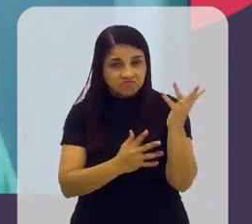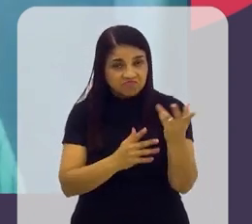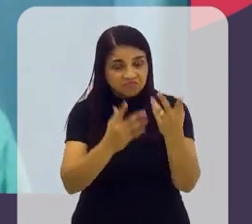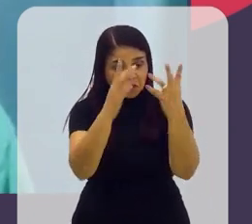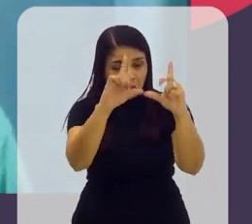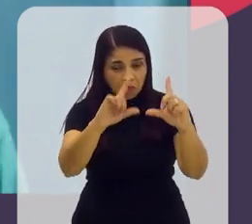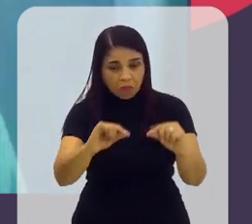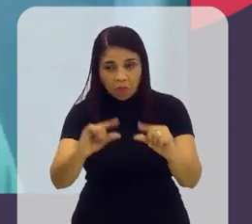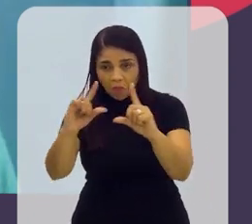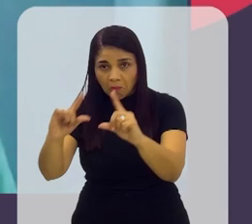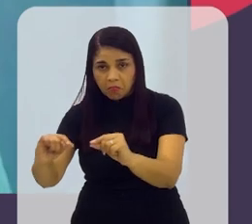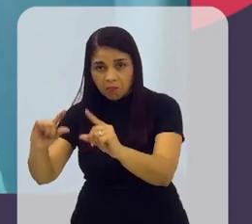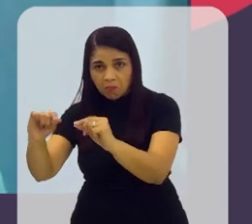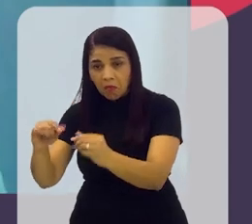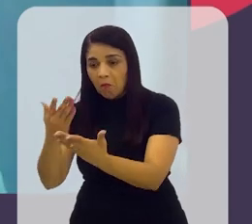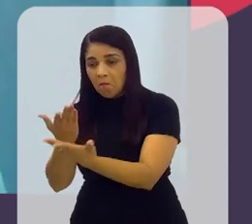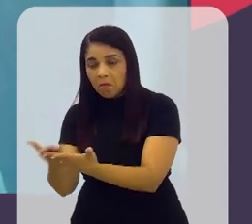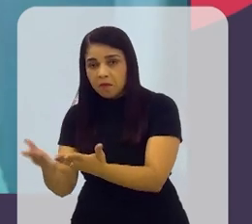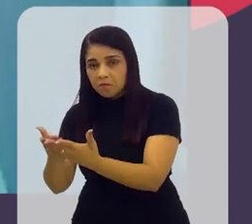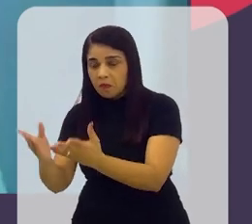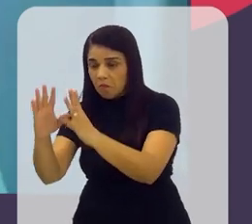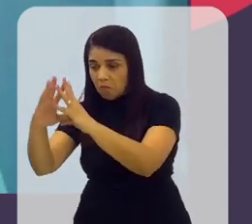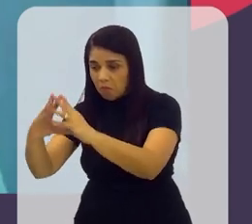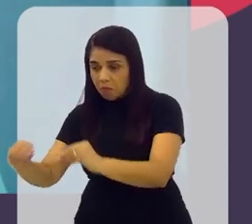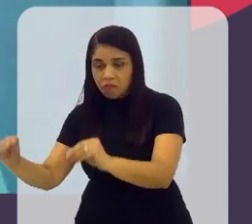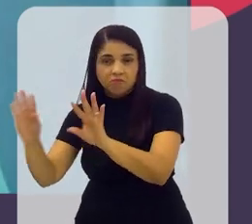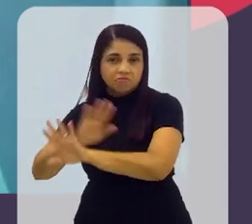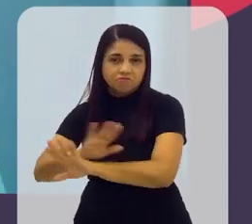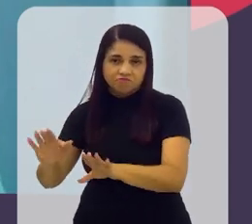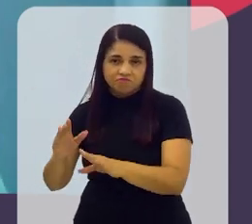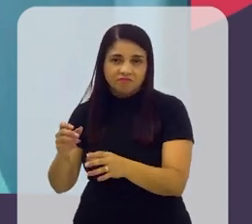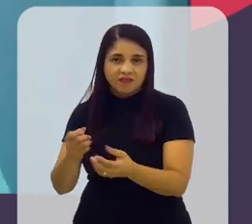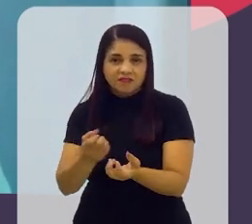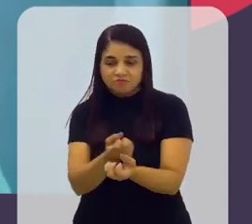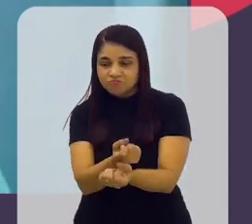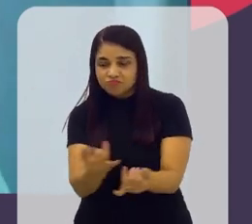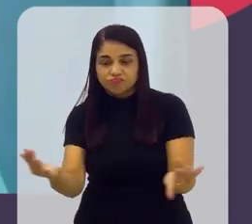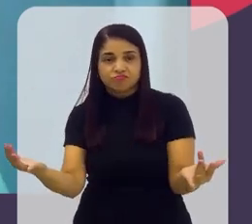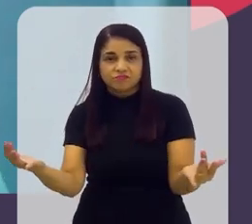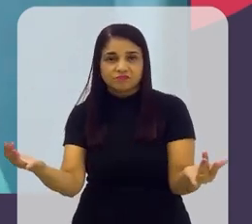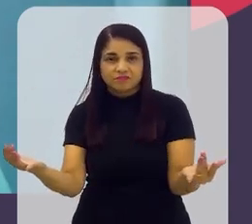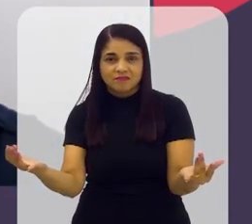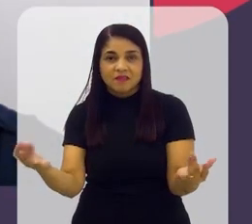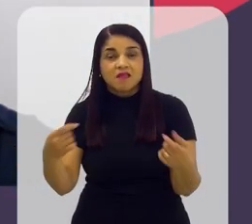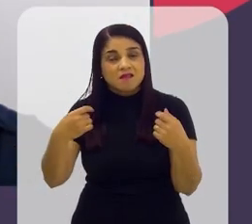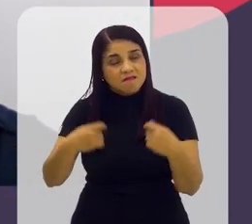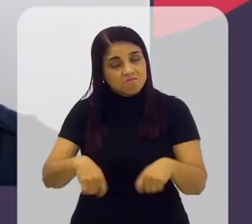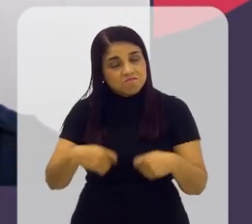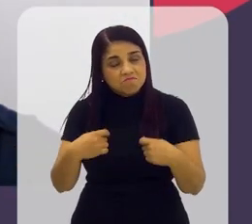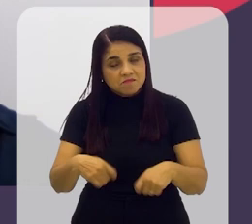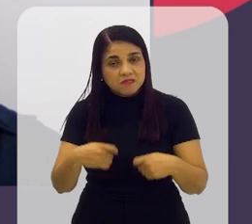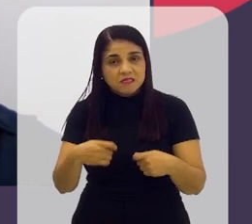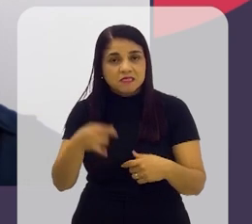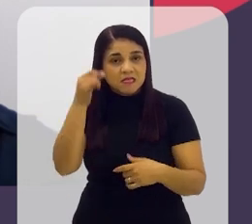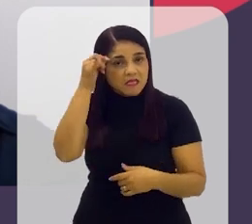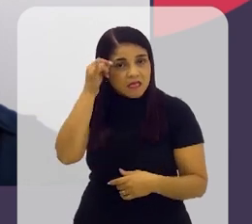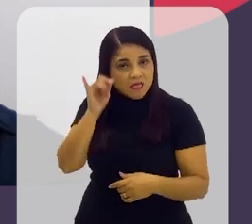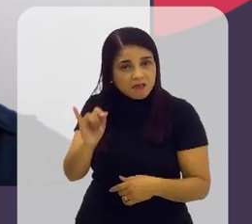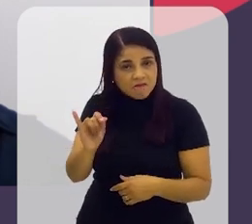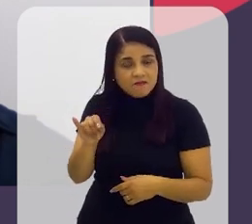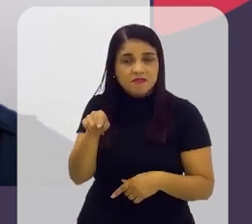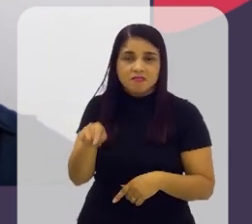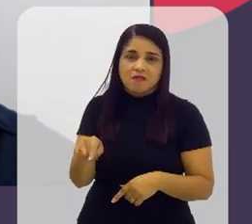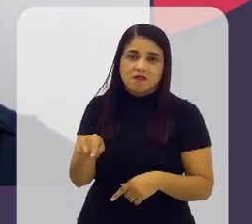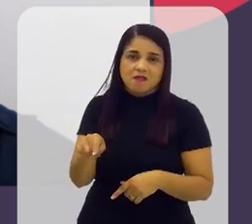vai ver, de repente, a perda de alguma dessas espécies. Então, é importante que a gente tome algumas medidas para poder